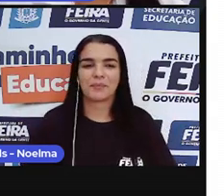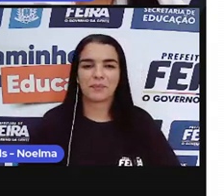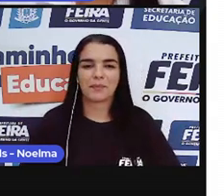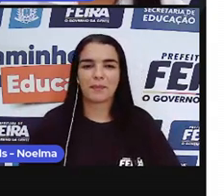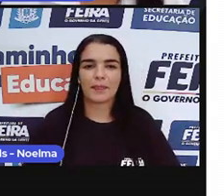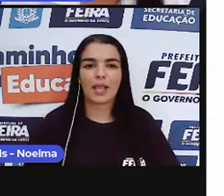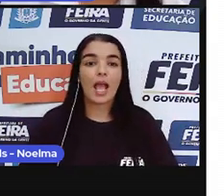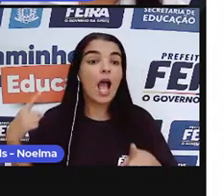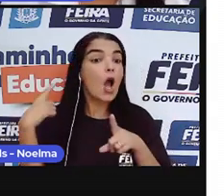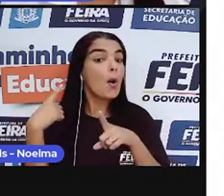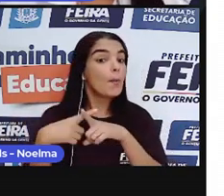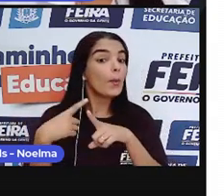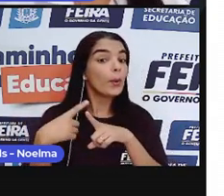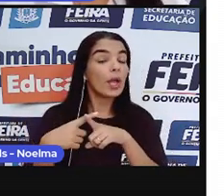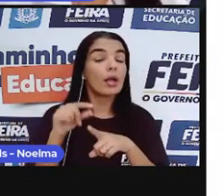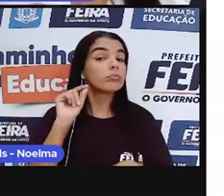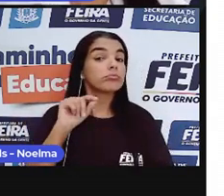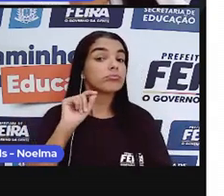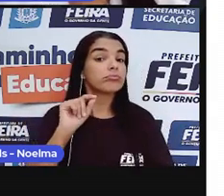Porque nós vamos falar sobre